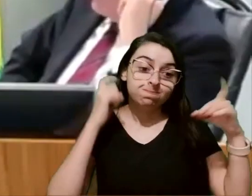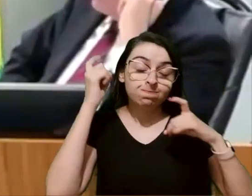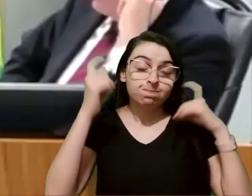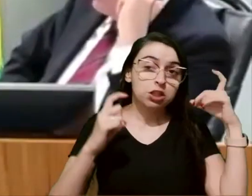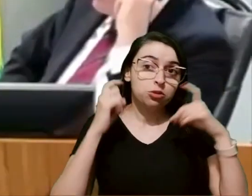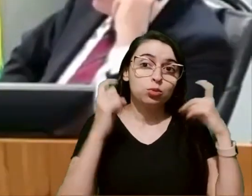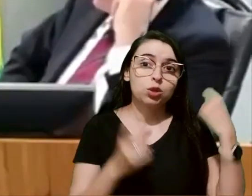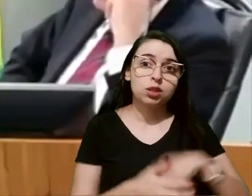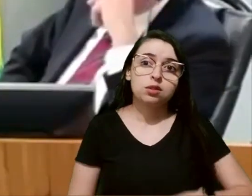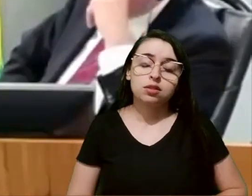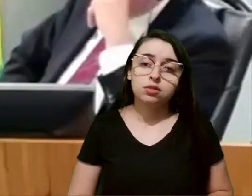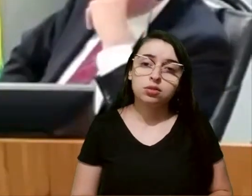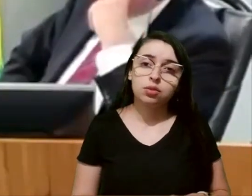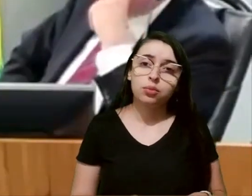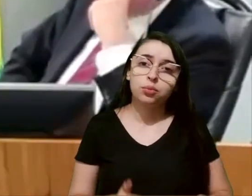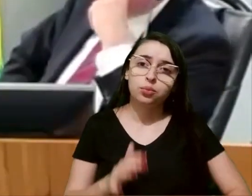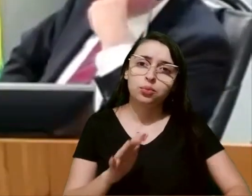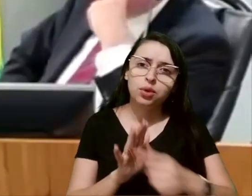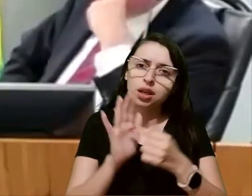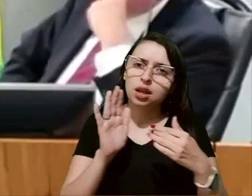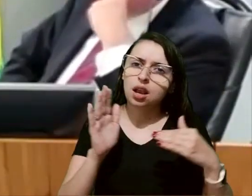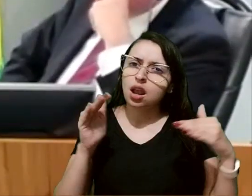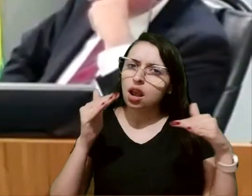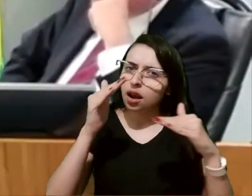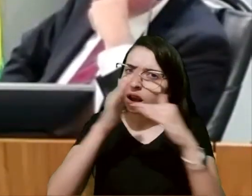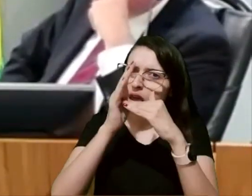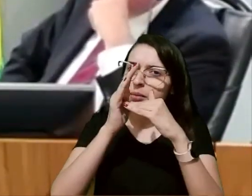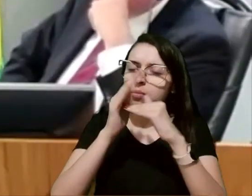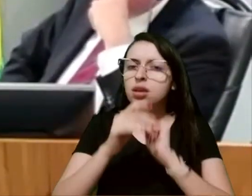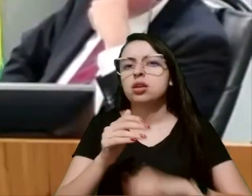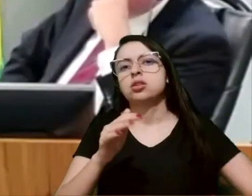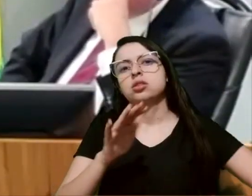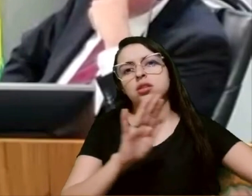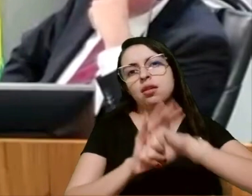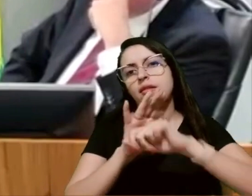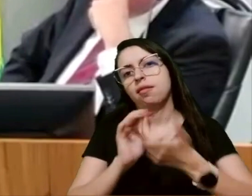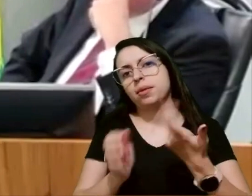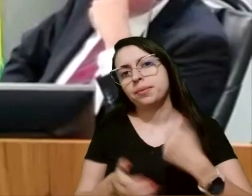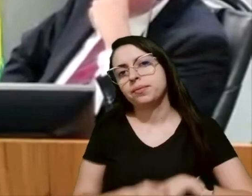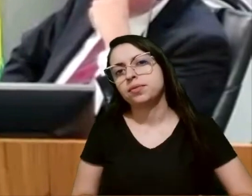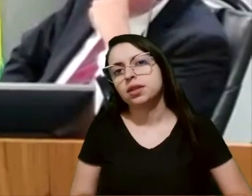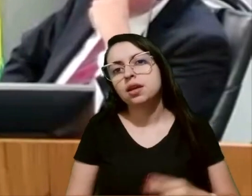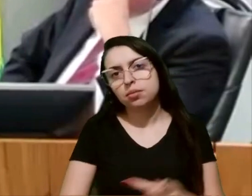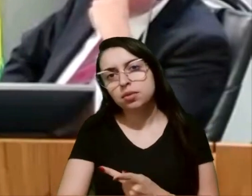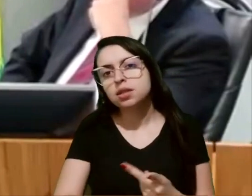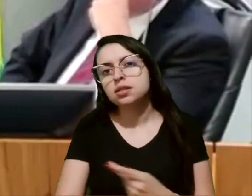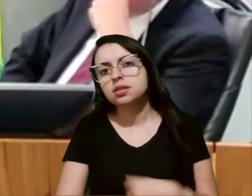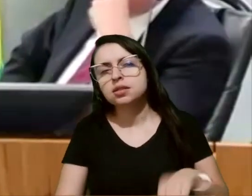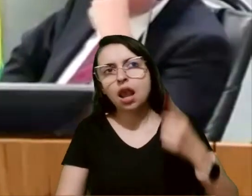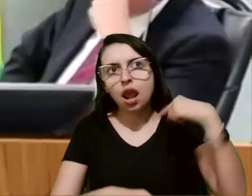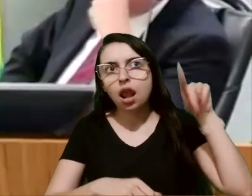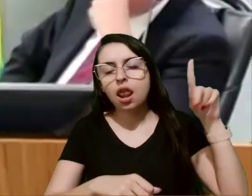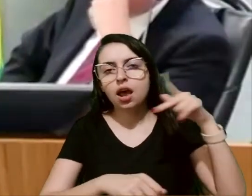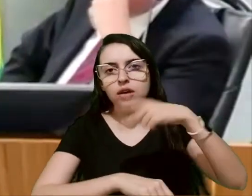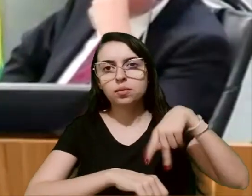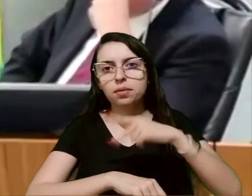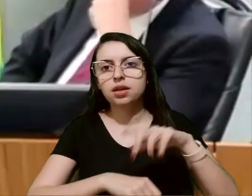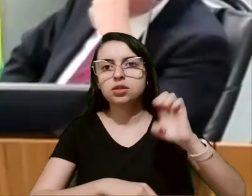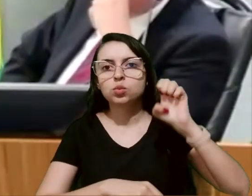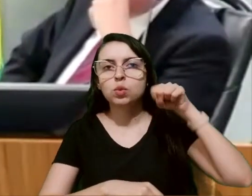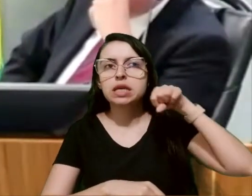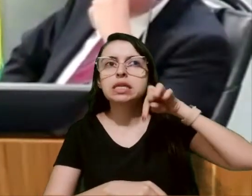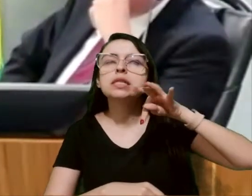preocupação em, em fixar esse limite. E isso, por exemplo, conversa com pesquisas feitas nos Estados Unidos. Tem uma história